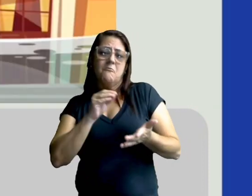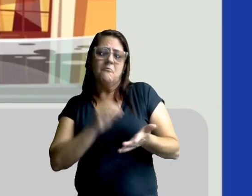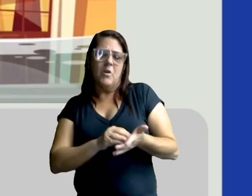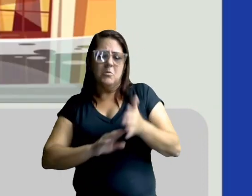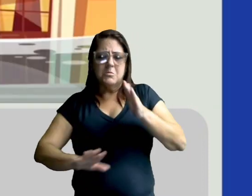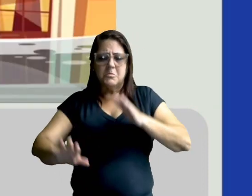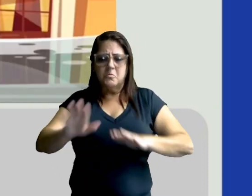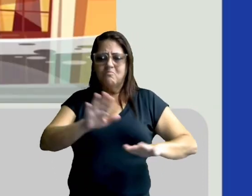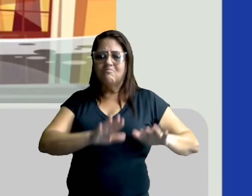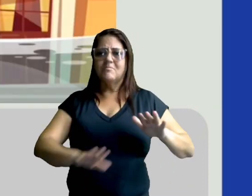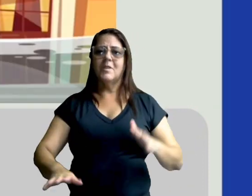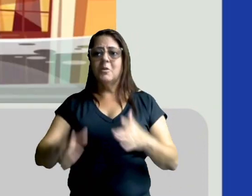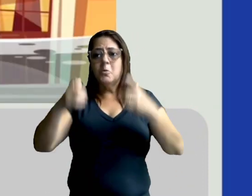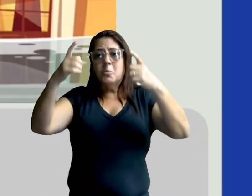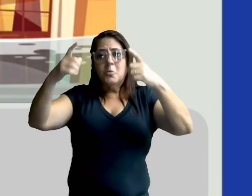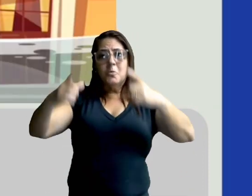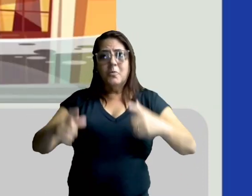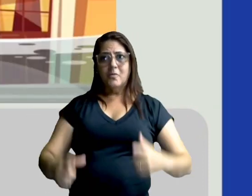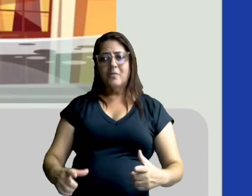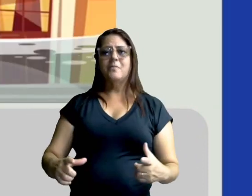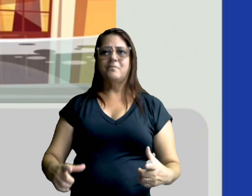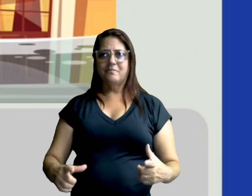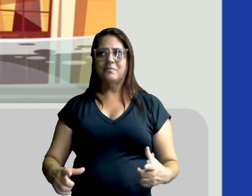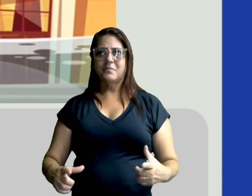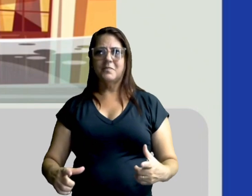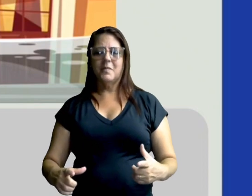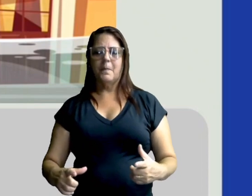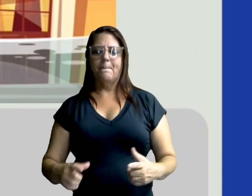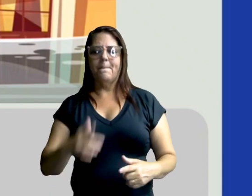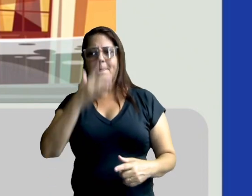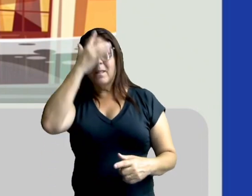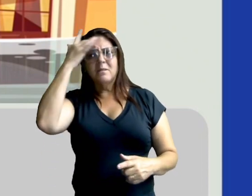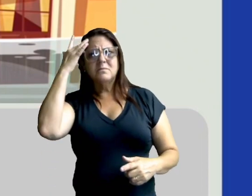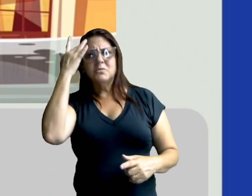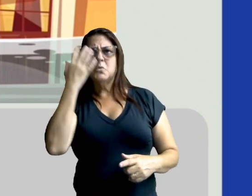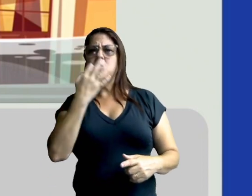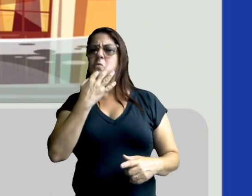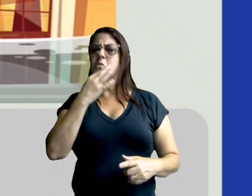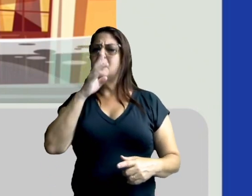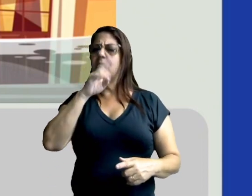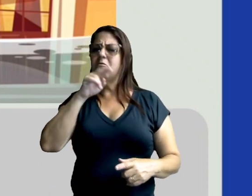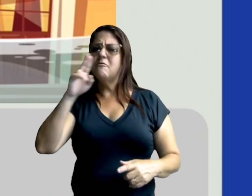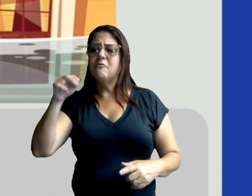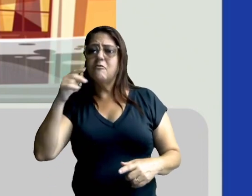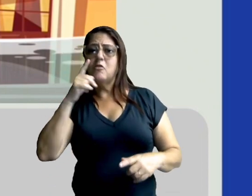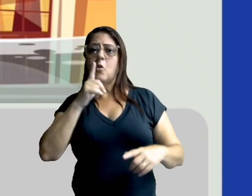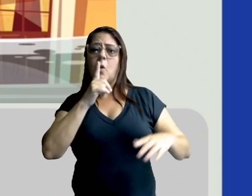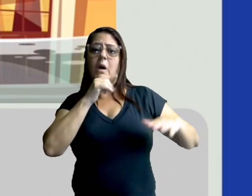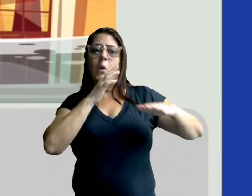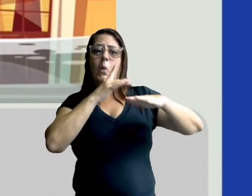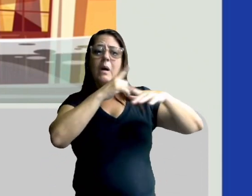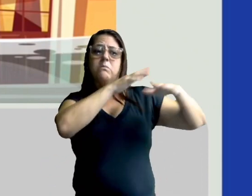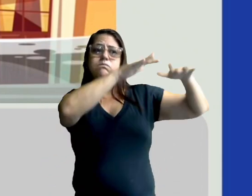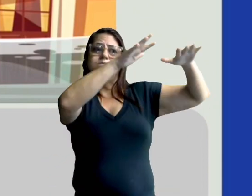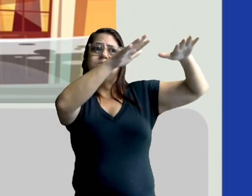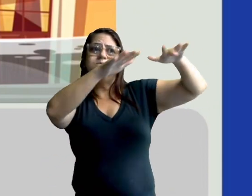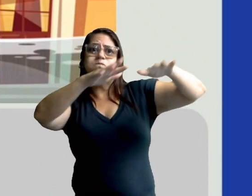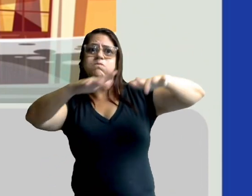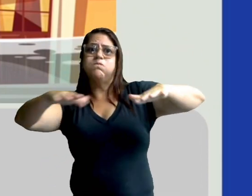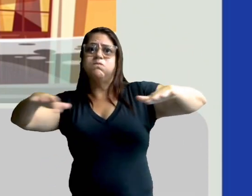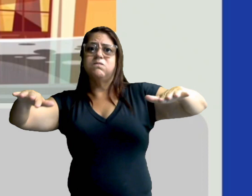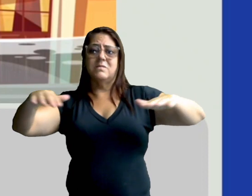meio ambiente. Quem aqui nunca presenciou uma inundação? Isso mesmo,